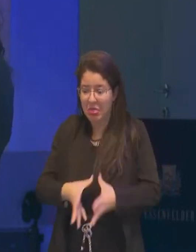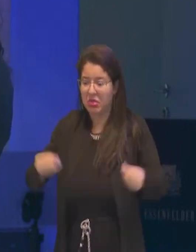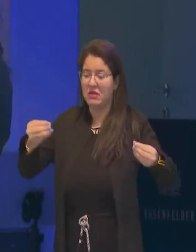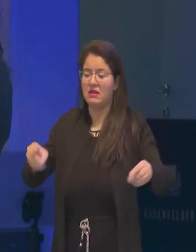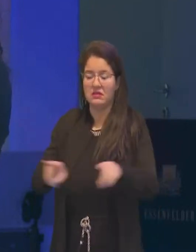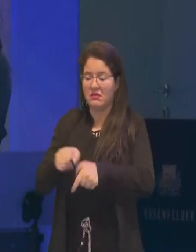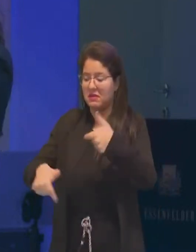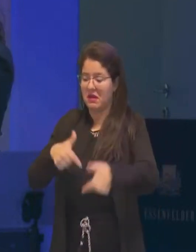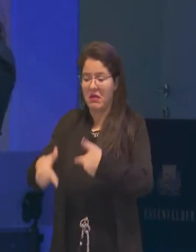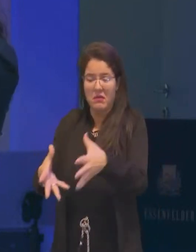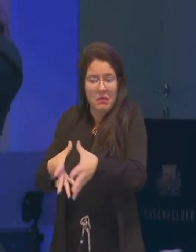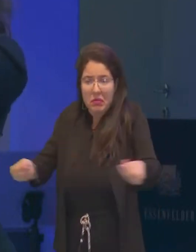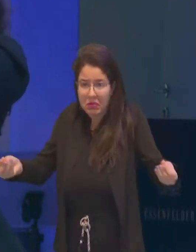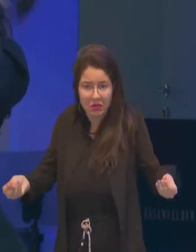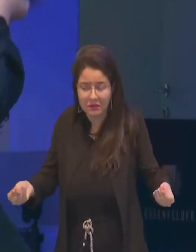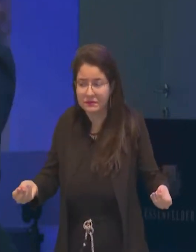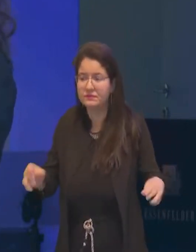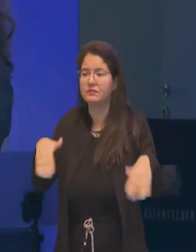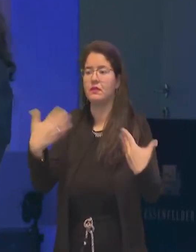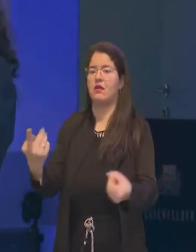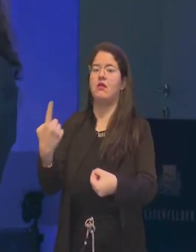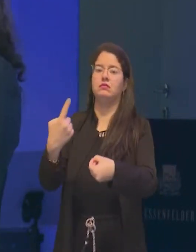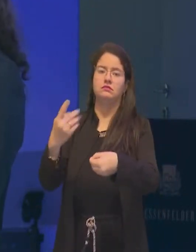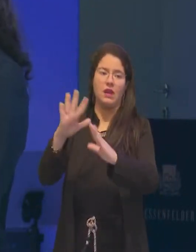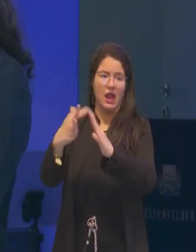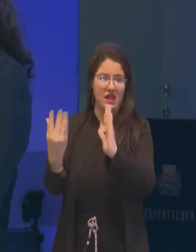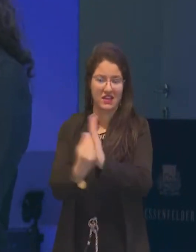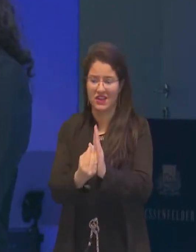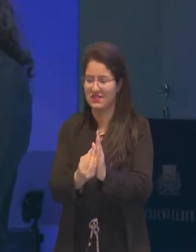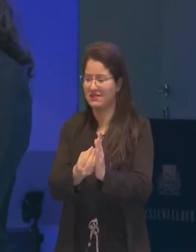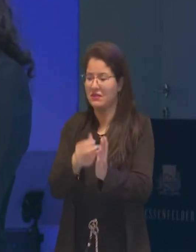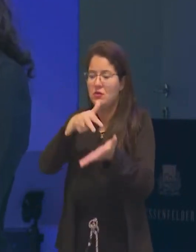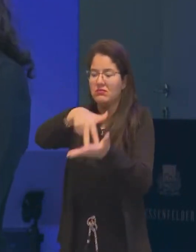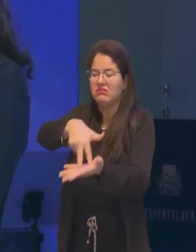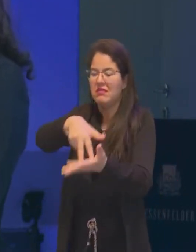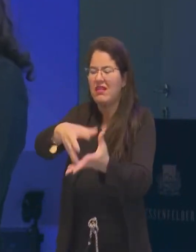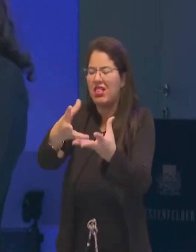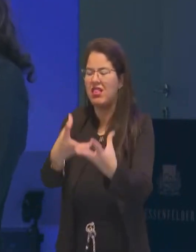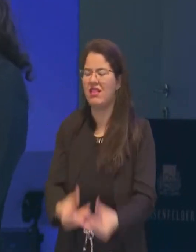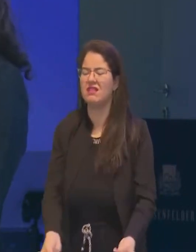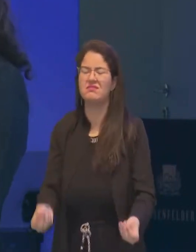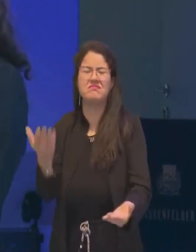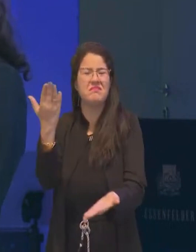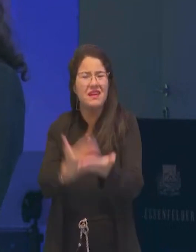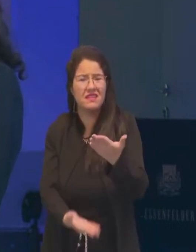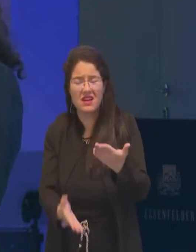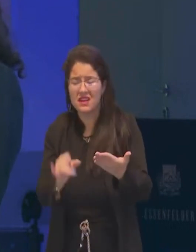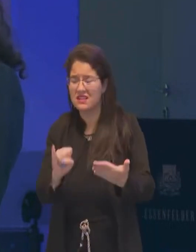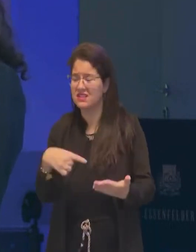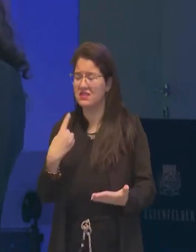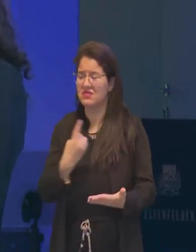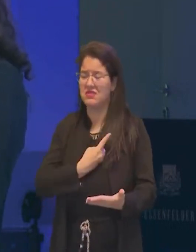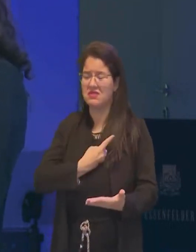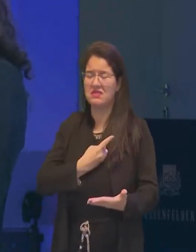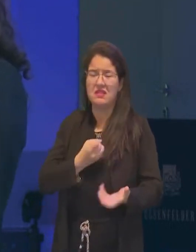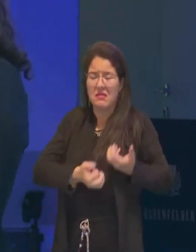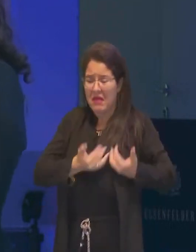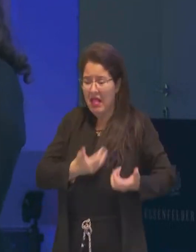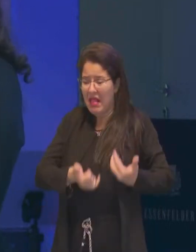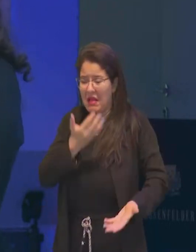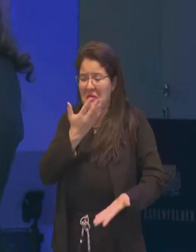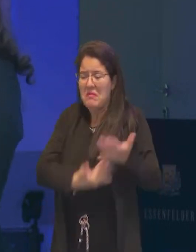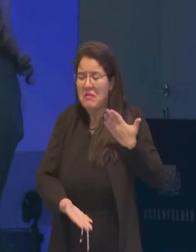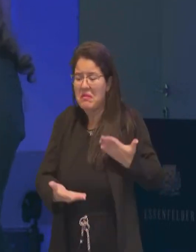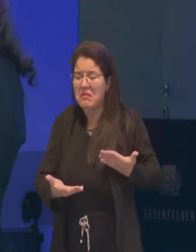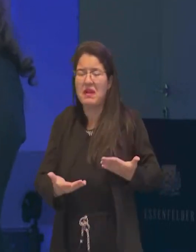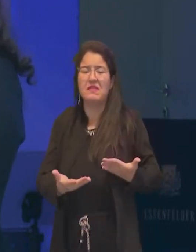igreja de Éfeso tinha perdido o fervor. Quando nós perdemos o fervor na nossa vida, isso é porque a gente se